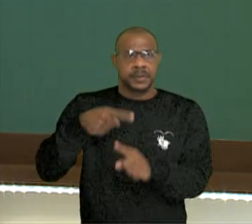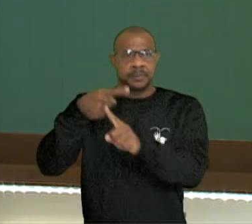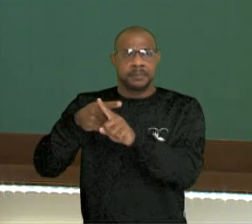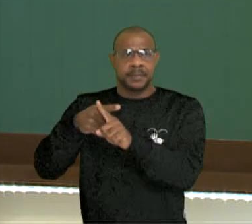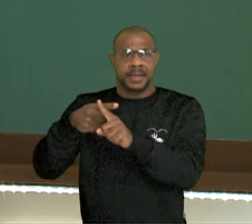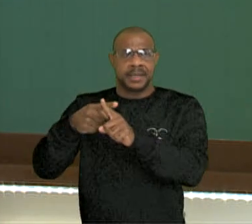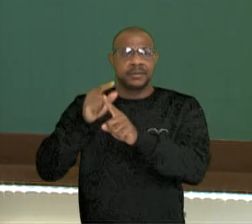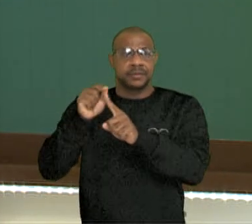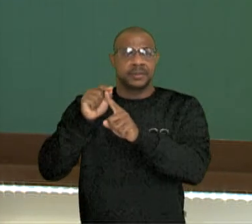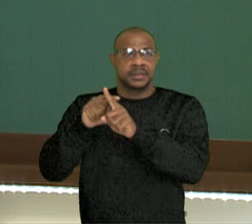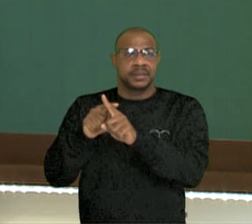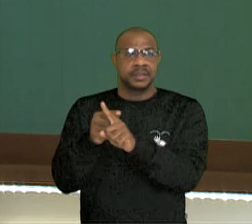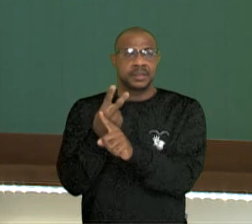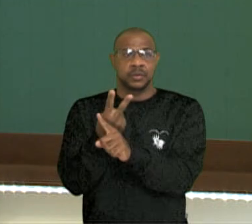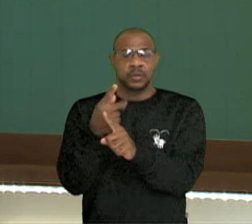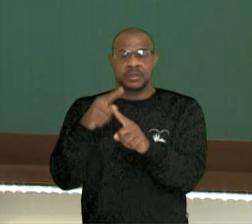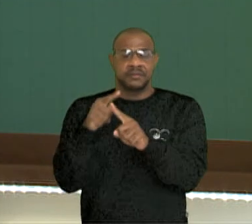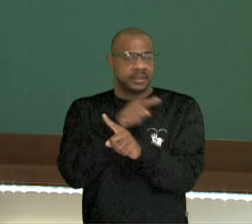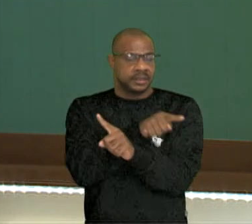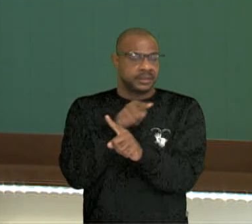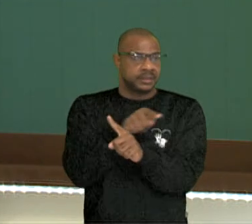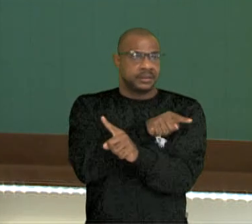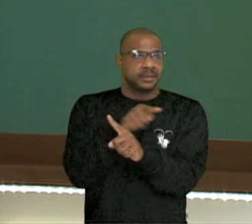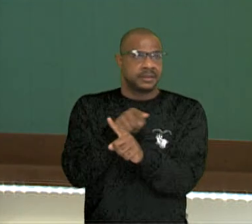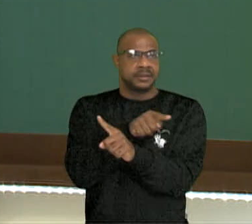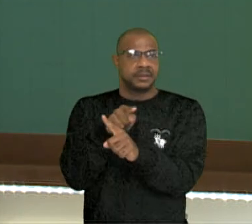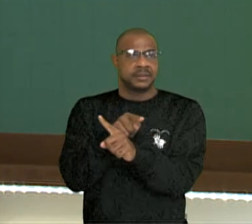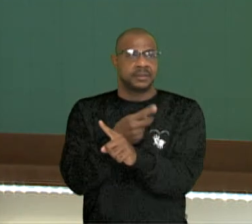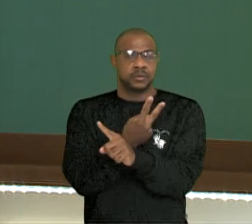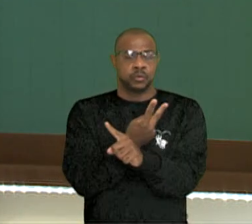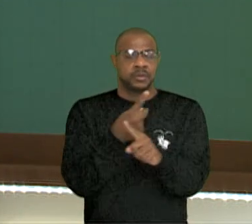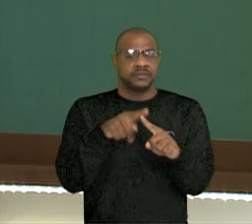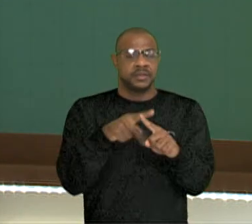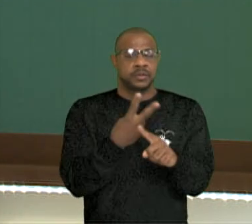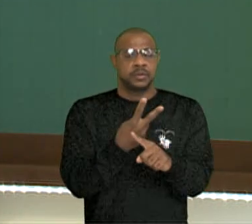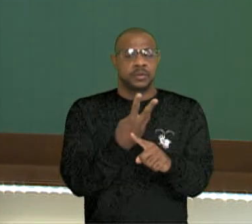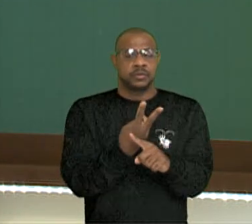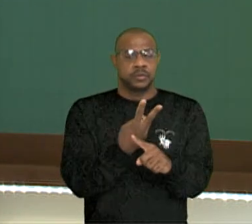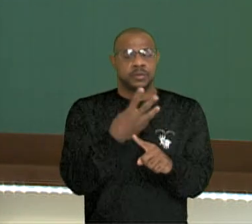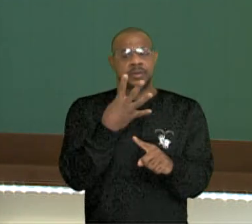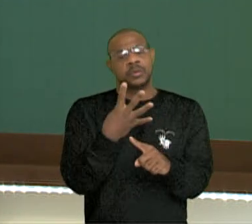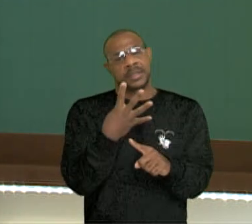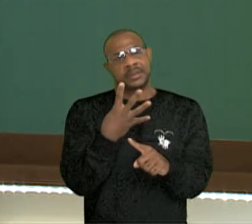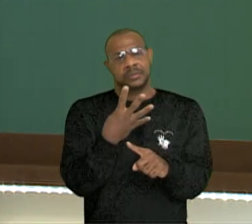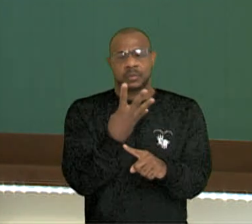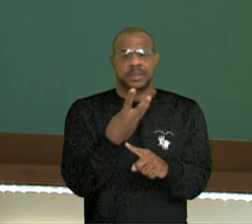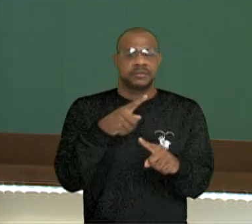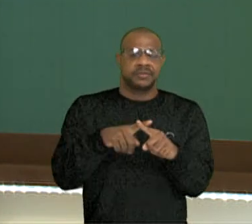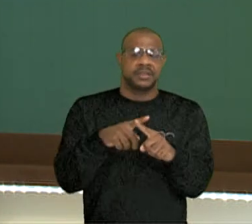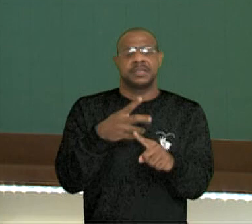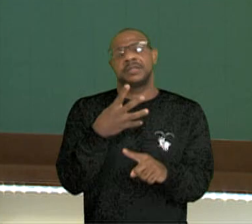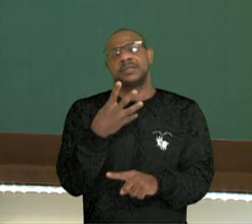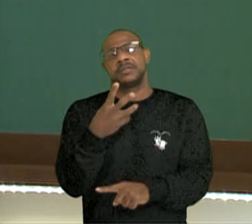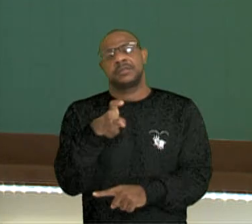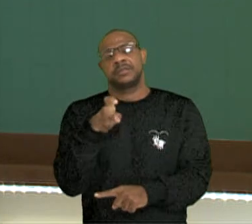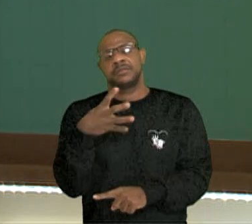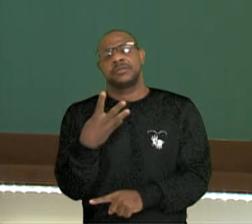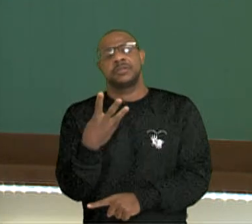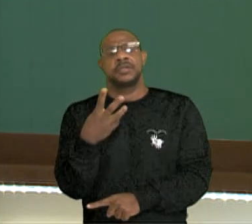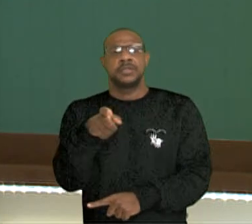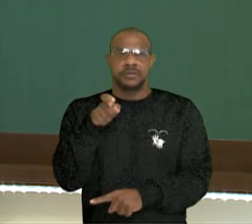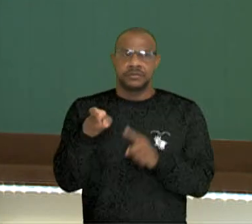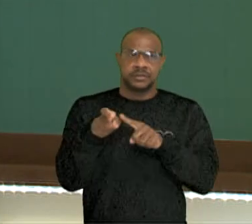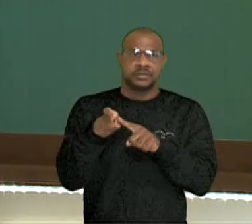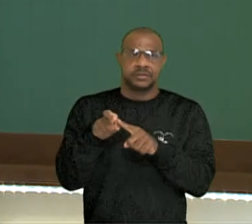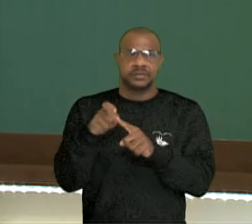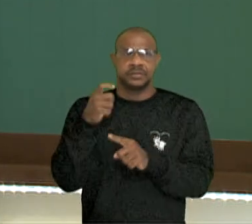2 vezes o primeiro pelo segundo. 2 vezes 2, 4. 4 vezes x, 4x. Mais o